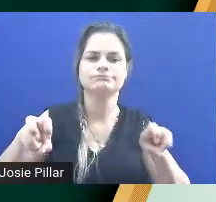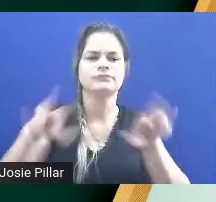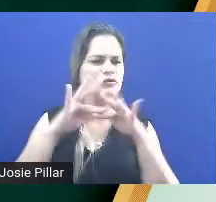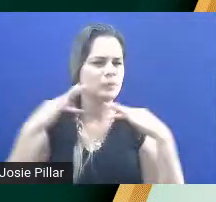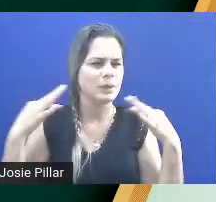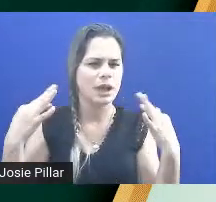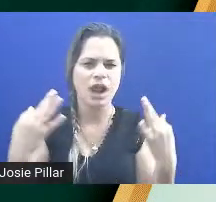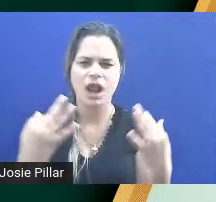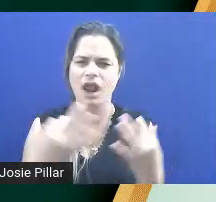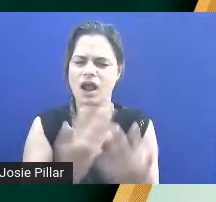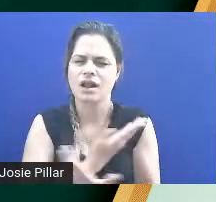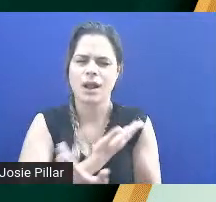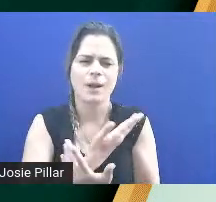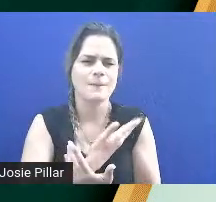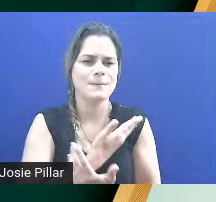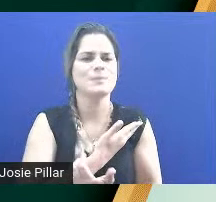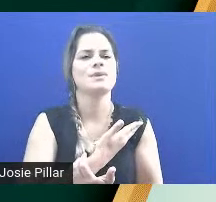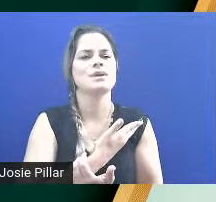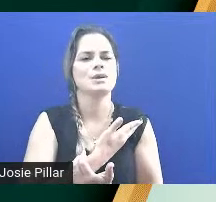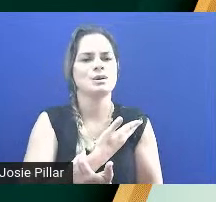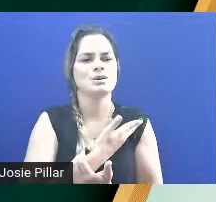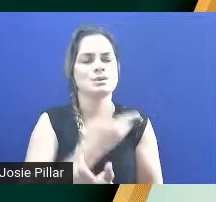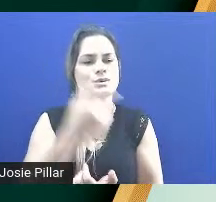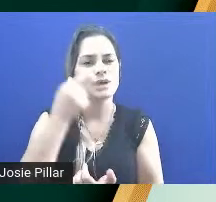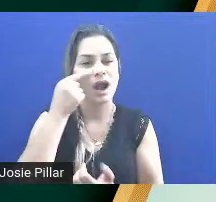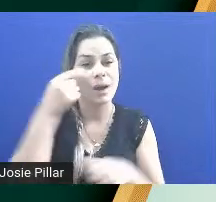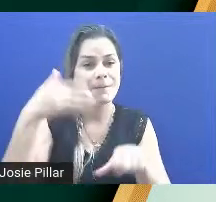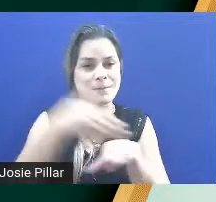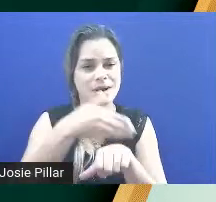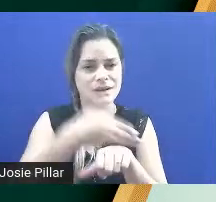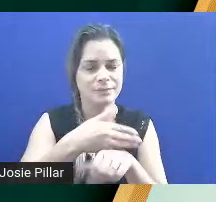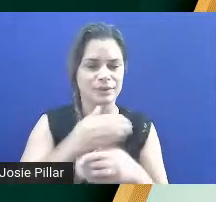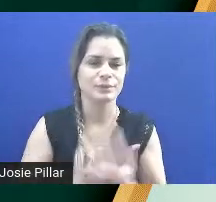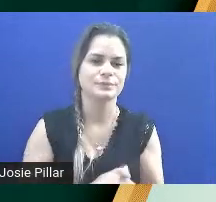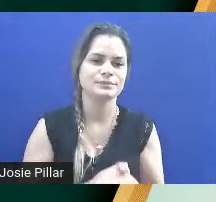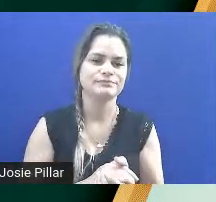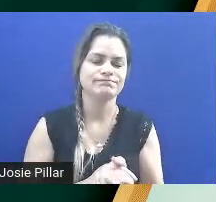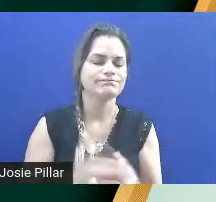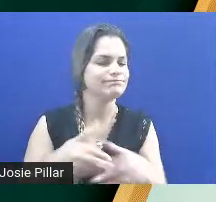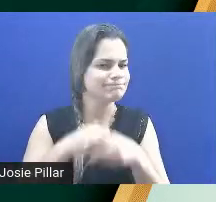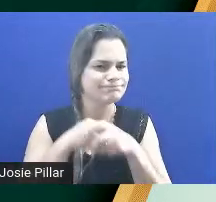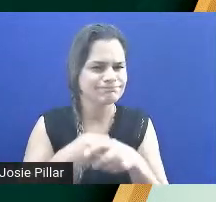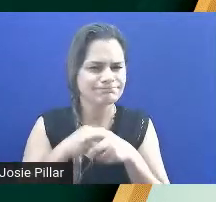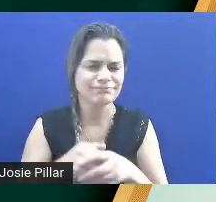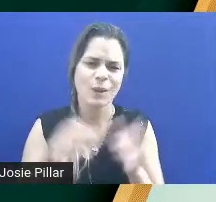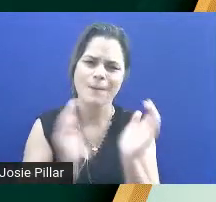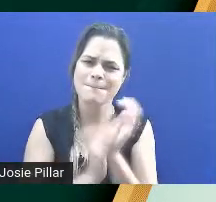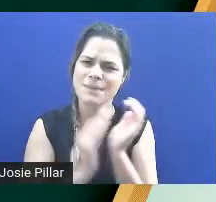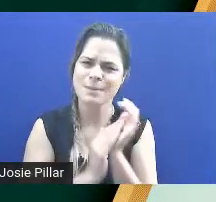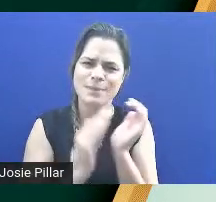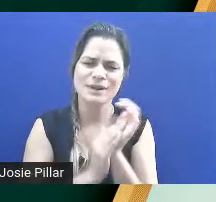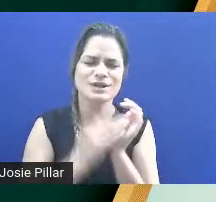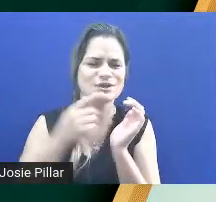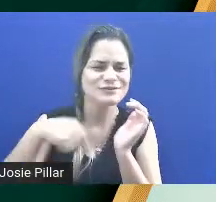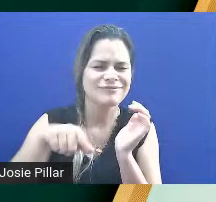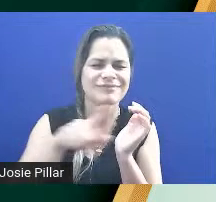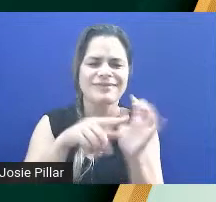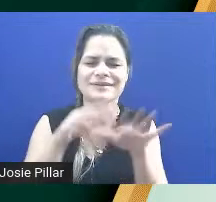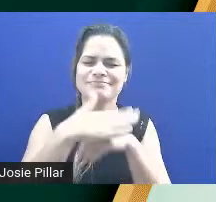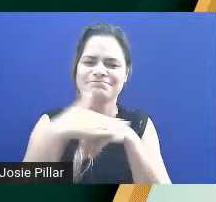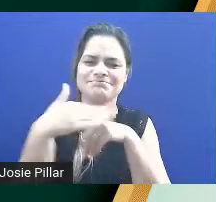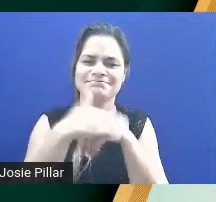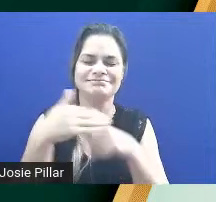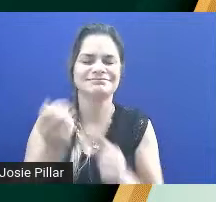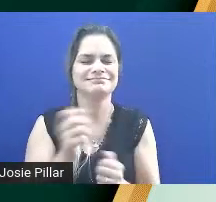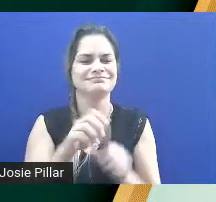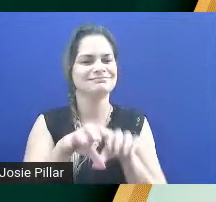familiares, amigos e demais presentes. Cumprimento e parabenizo vocês, queridos formandos,